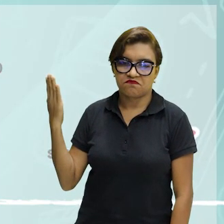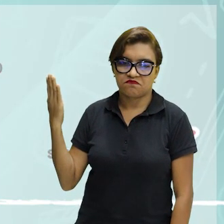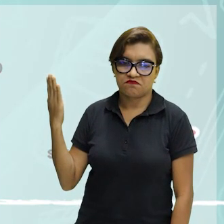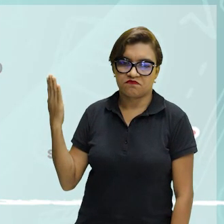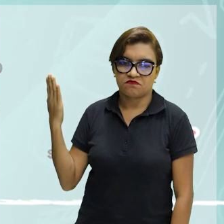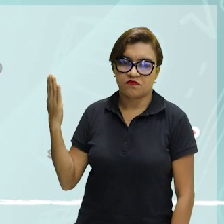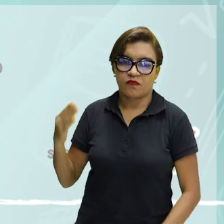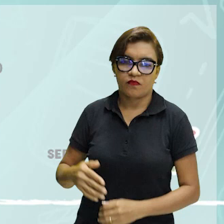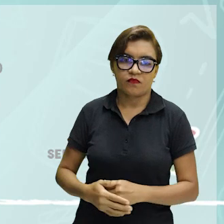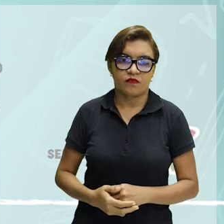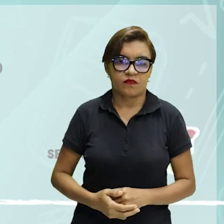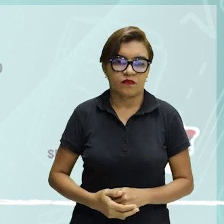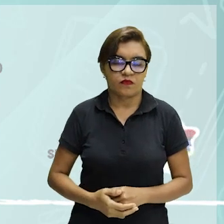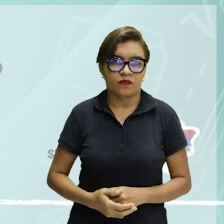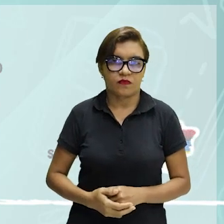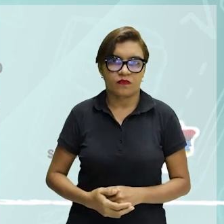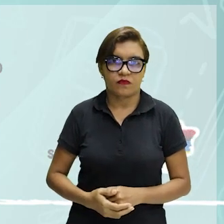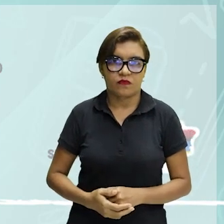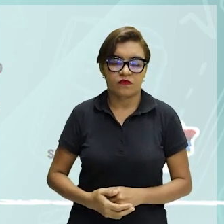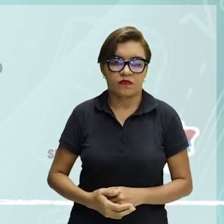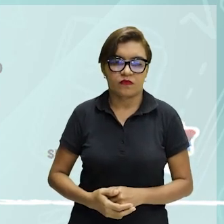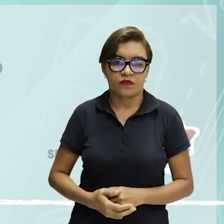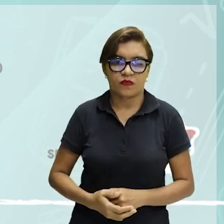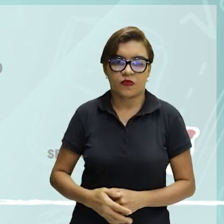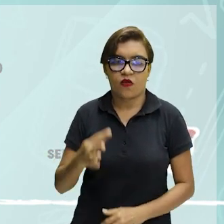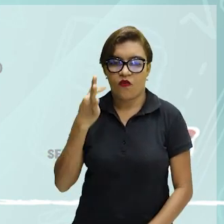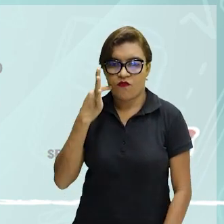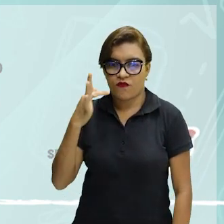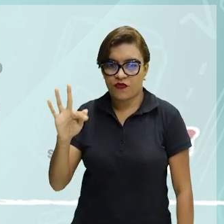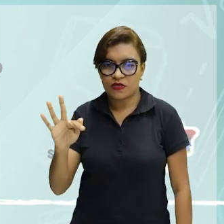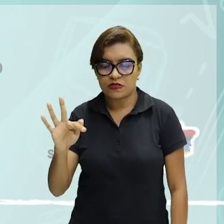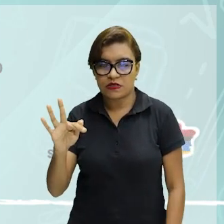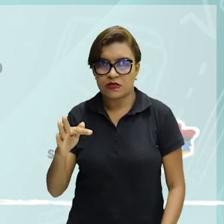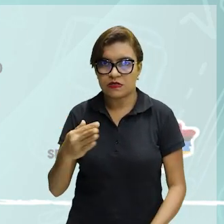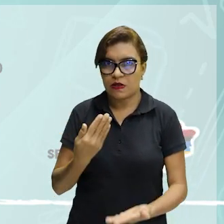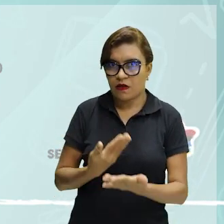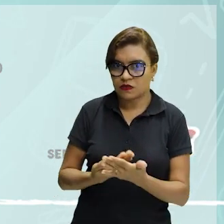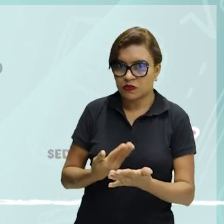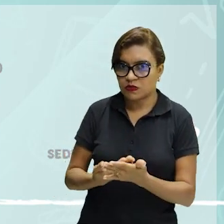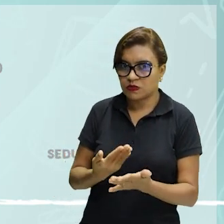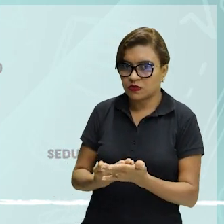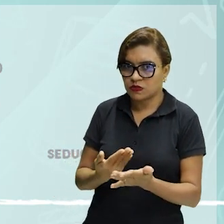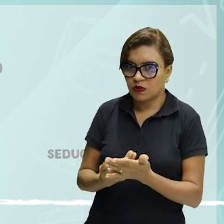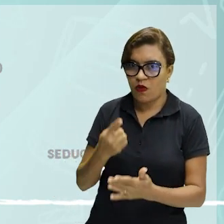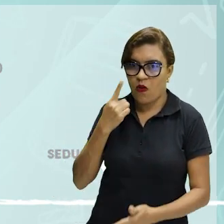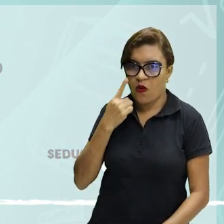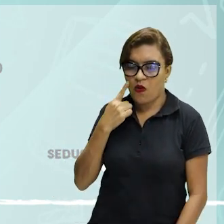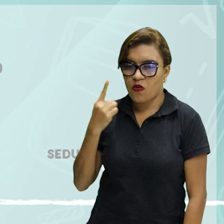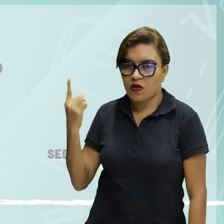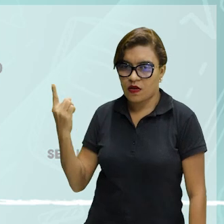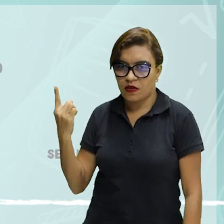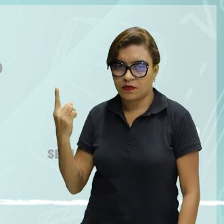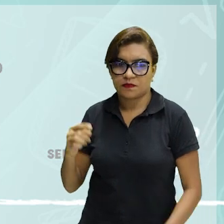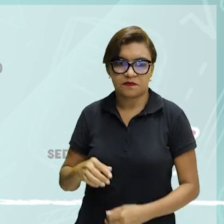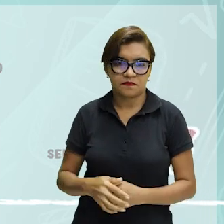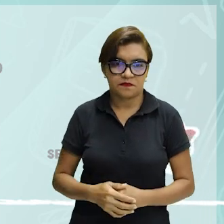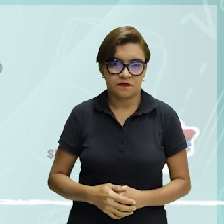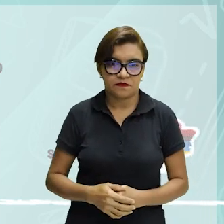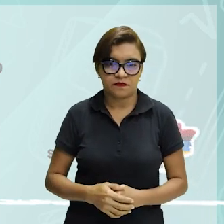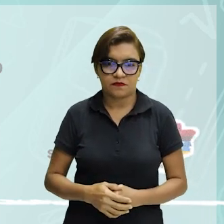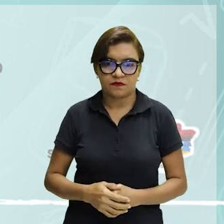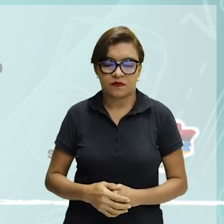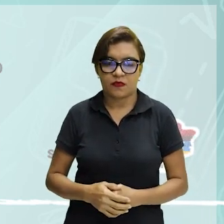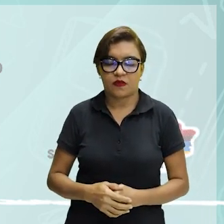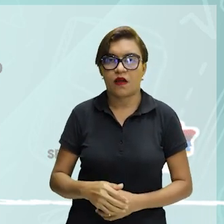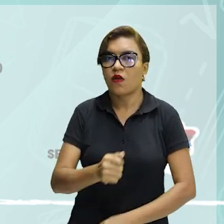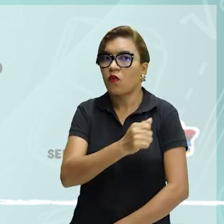francês François Raoult, que pesquisou sobre o efeito criométrico nas soluções, Guilherme, um estudante